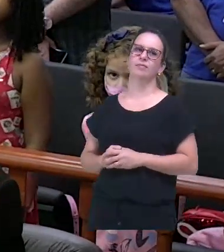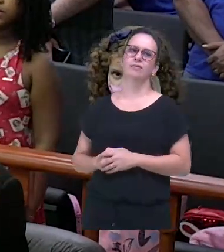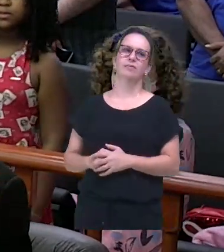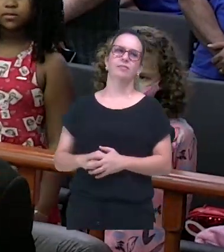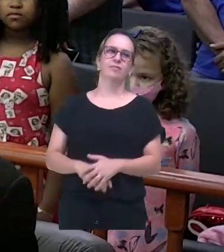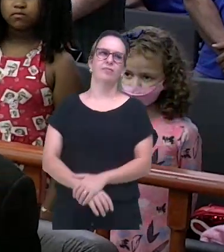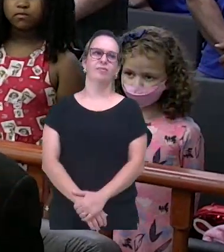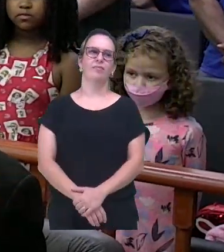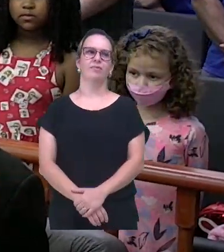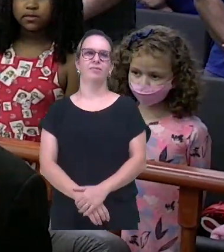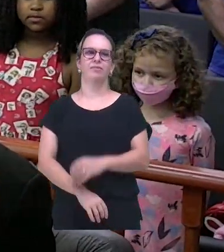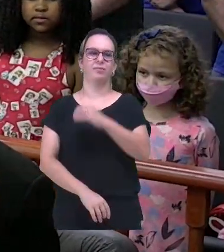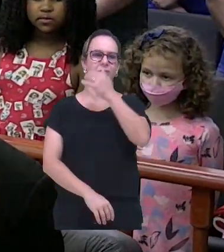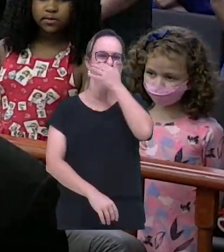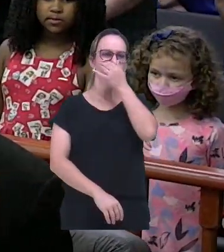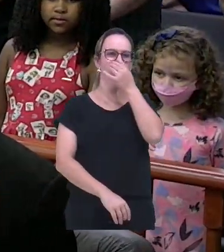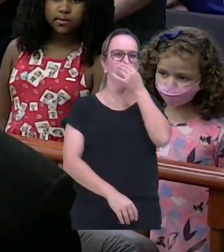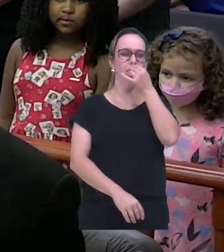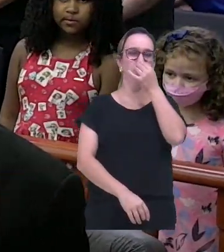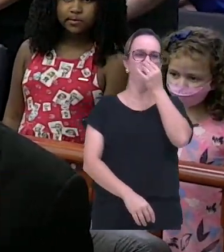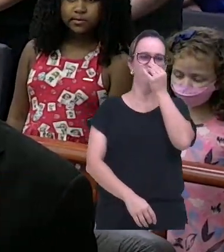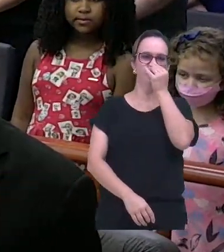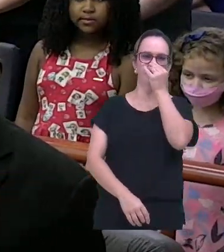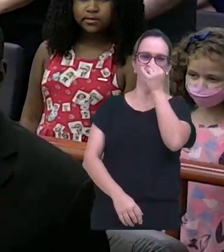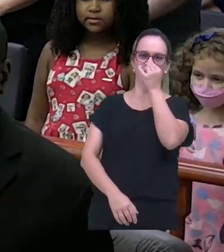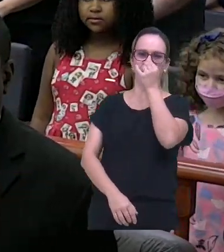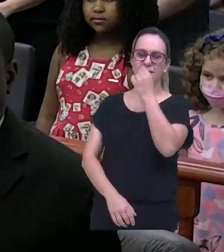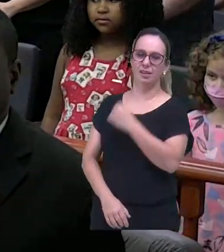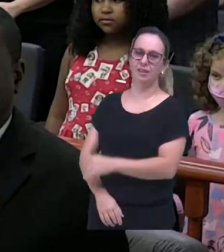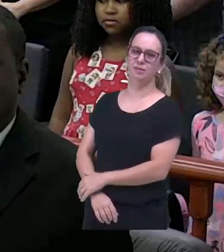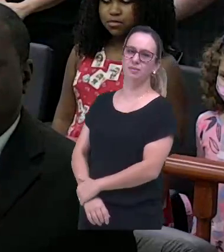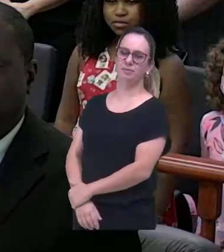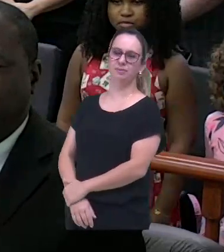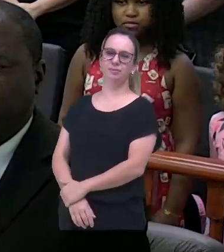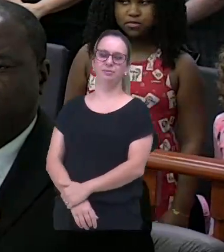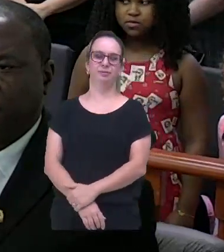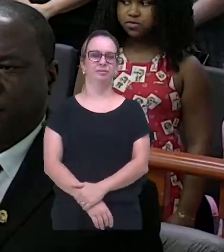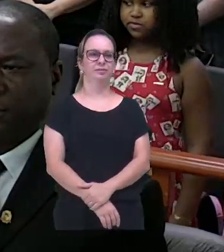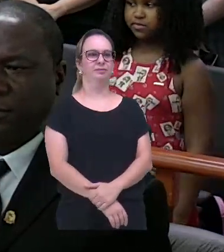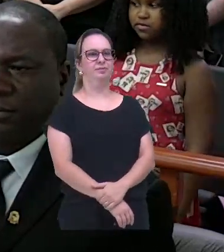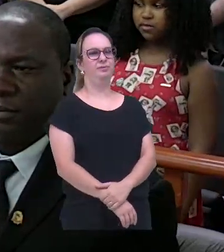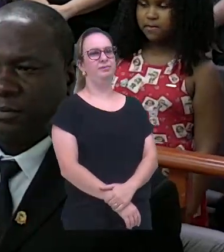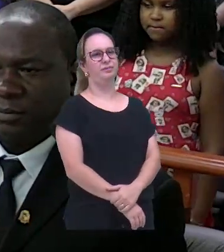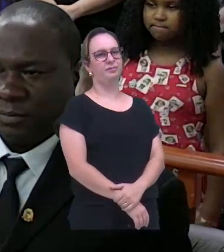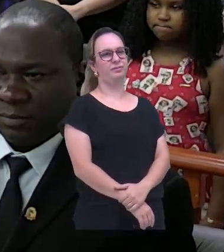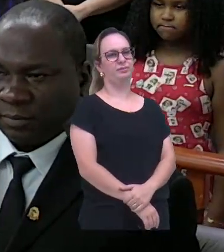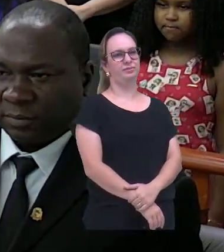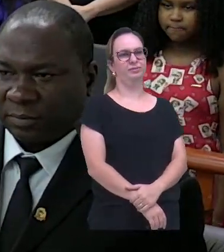Thank you.